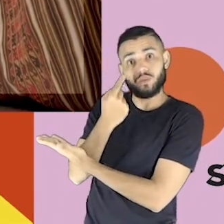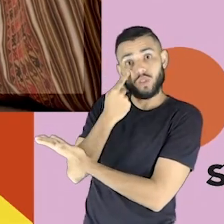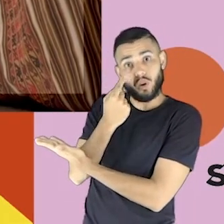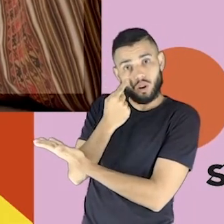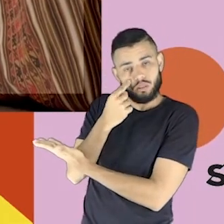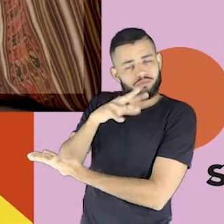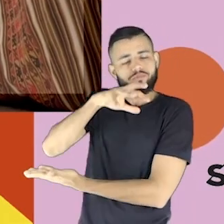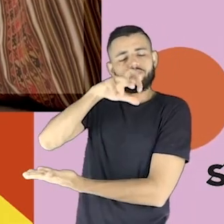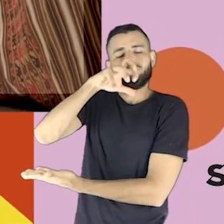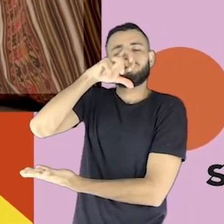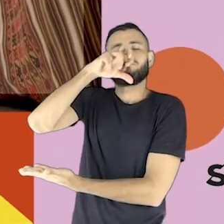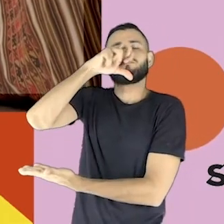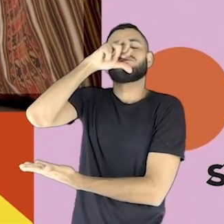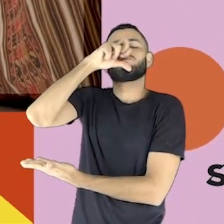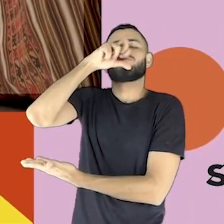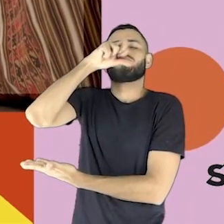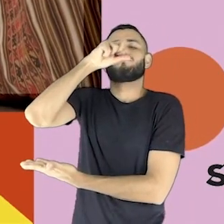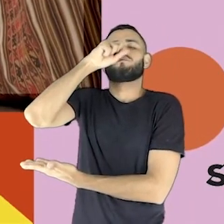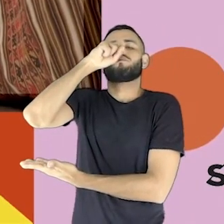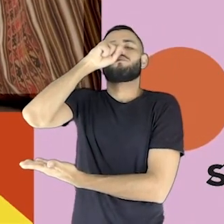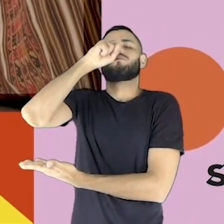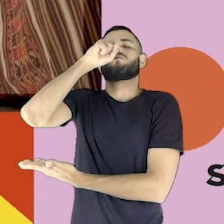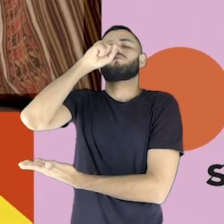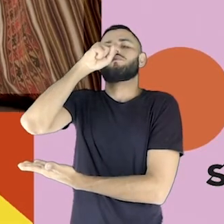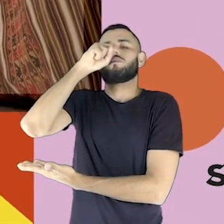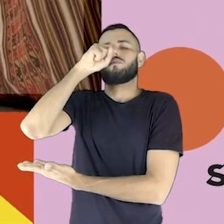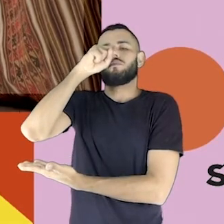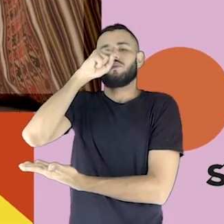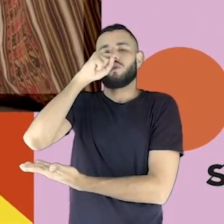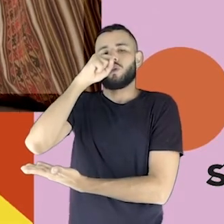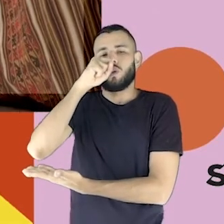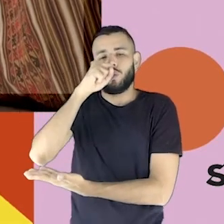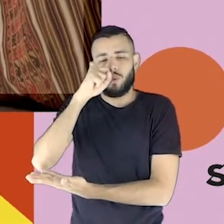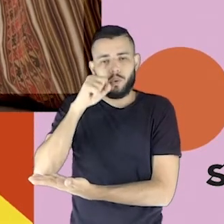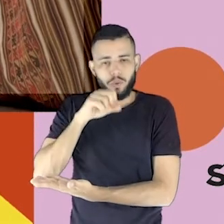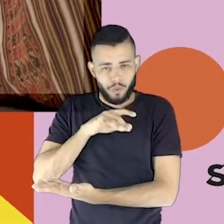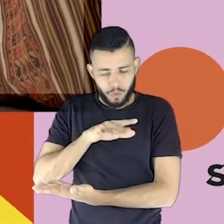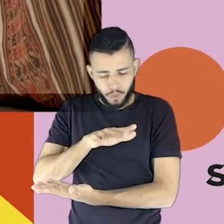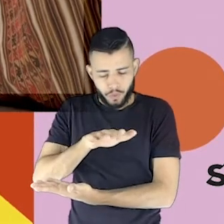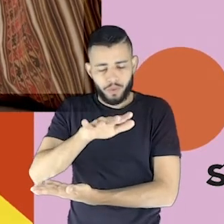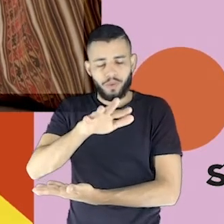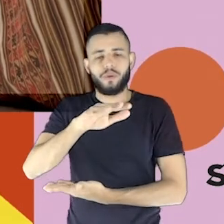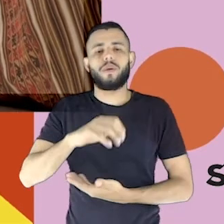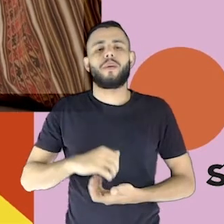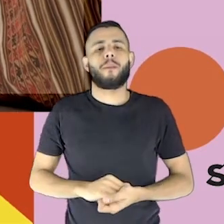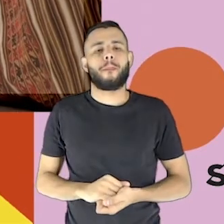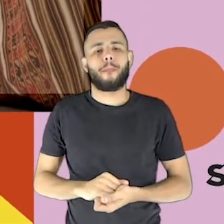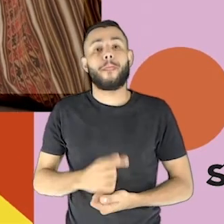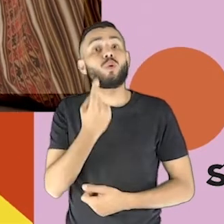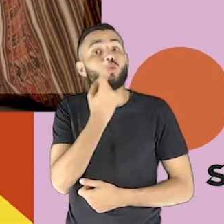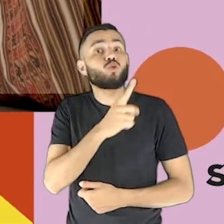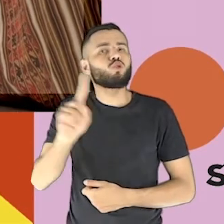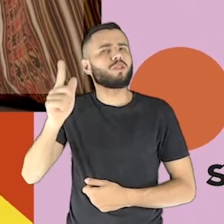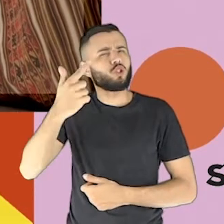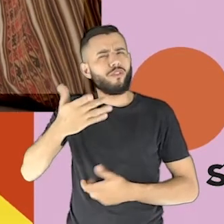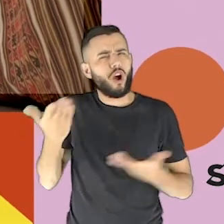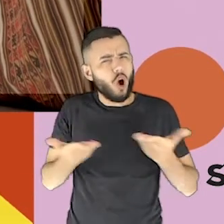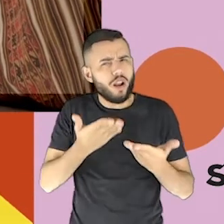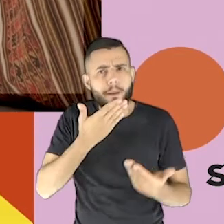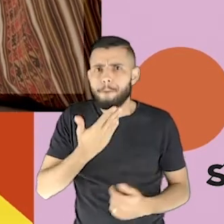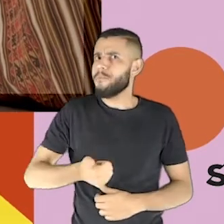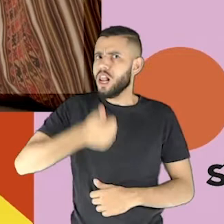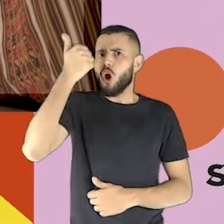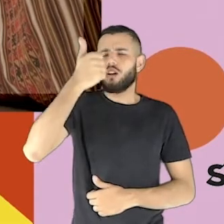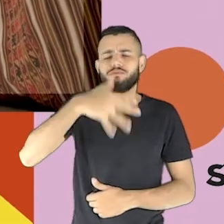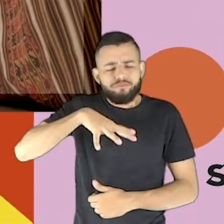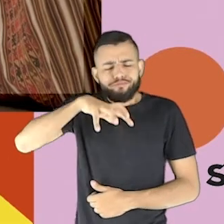enche. Solta o ar arredondo, queixo no peito, afunda. Última, faz o seu melhor.